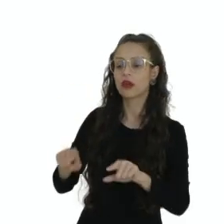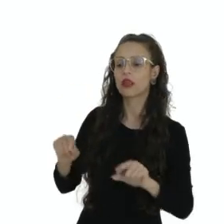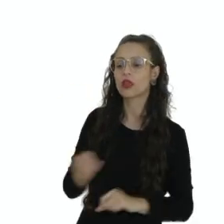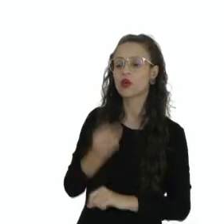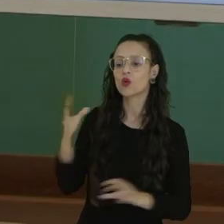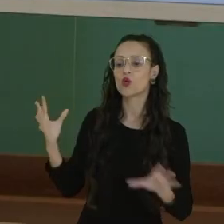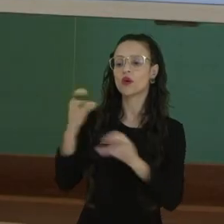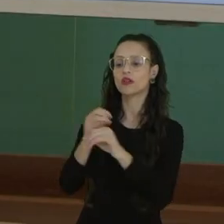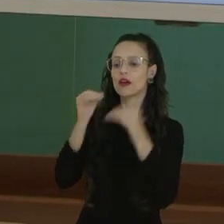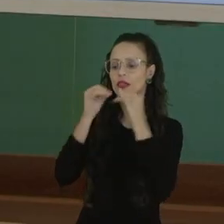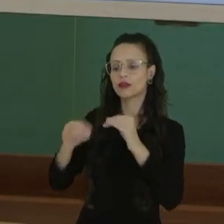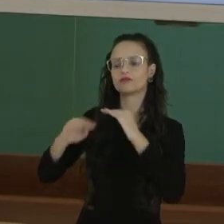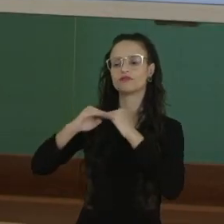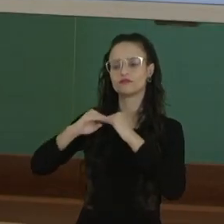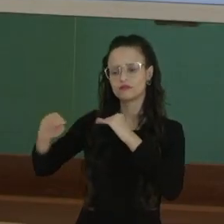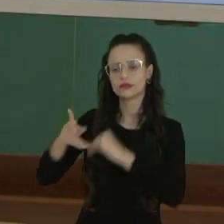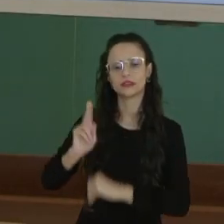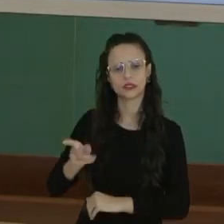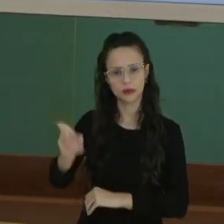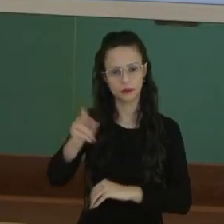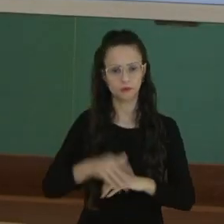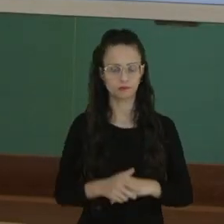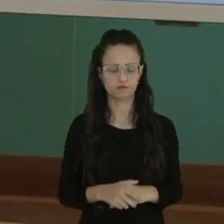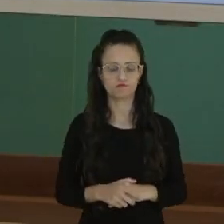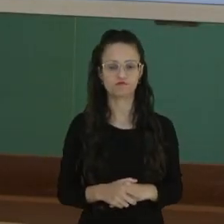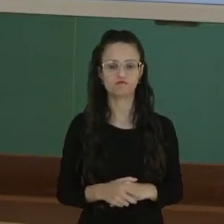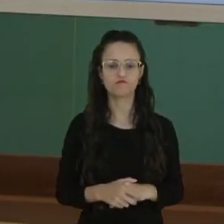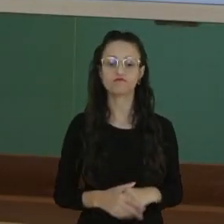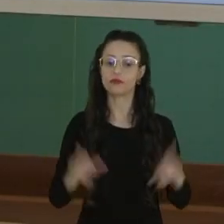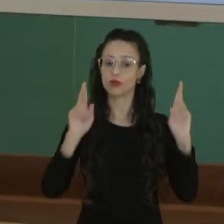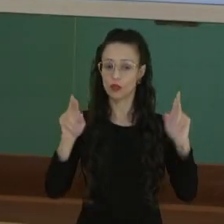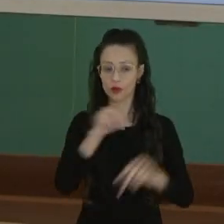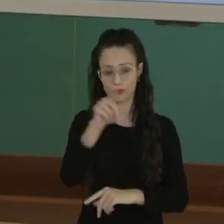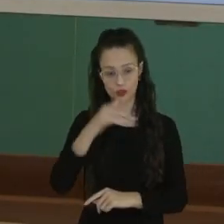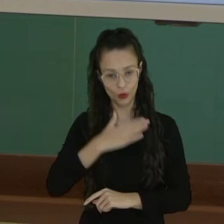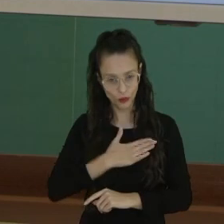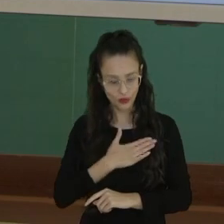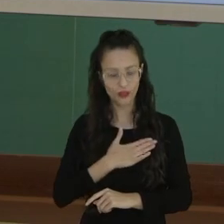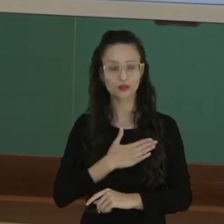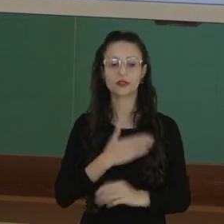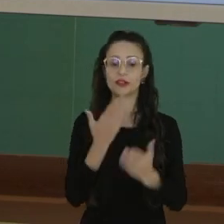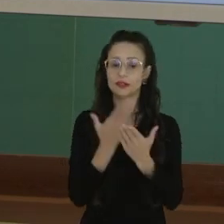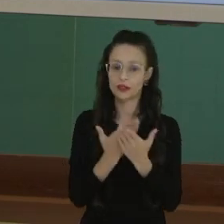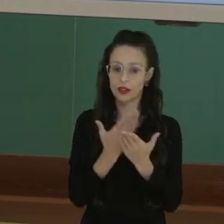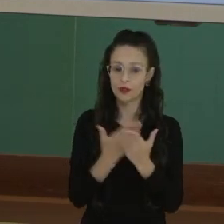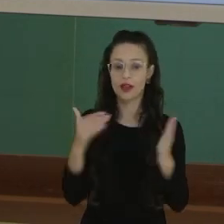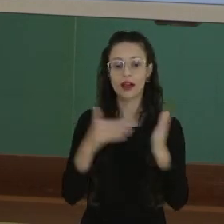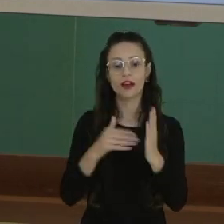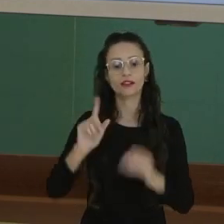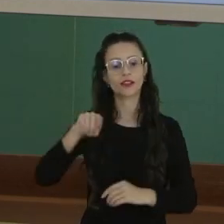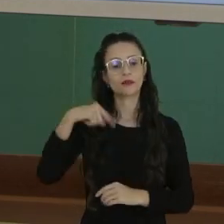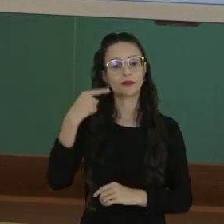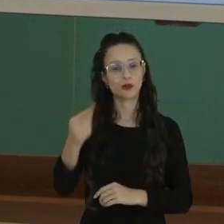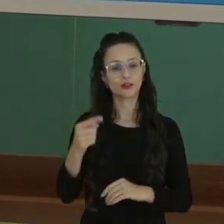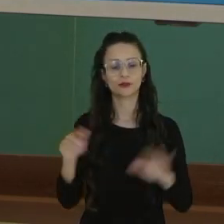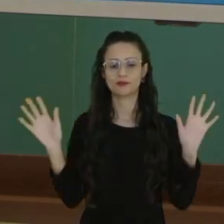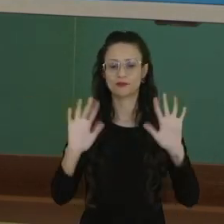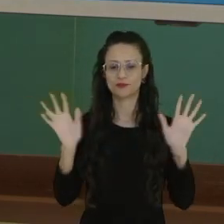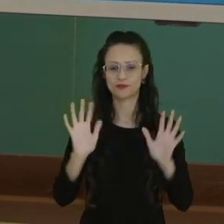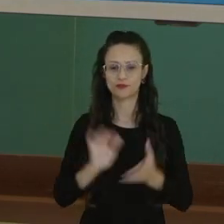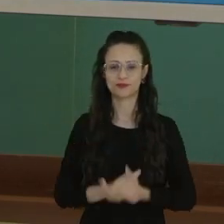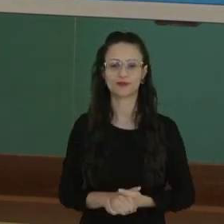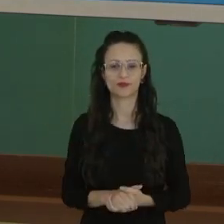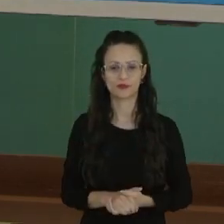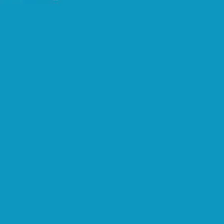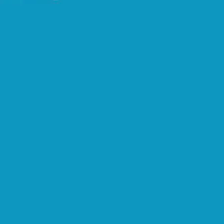é sempre a mesma. Eu espero que vocês tenham gostado dessa aula e até breve, meus queridos. Tchau, tchau.